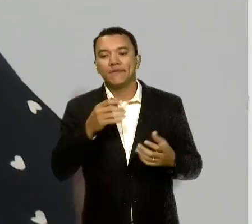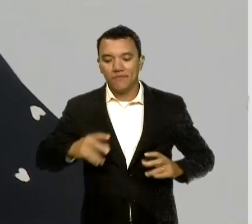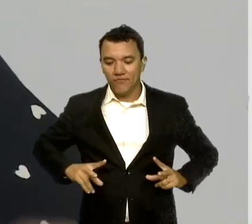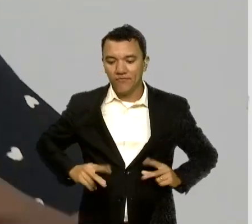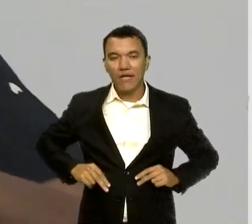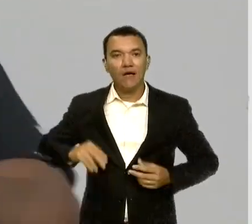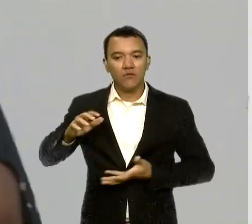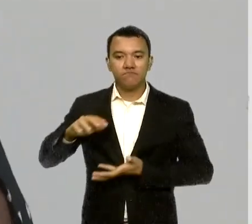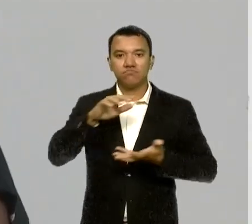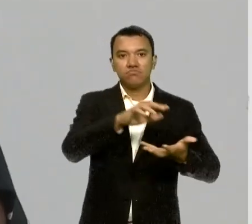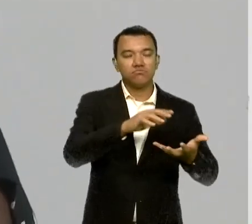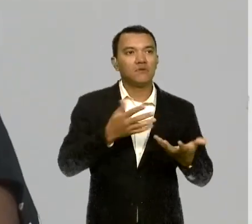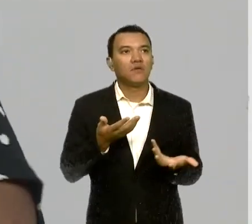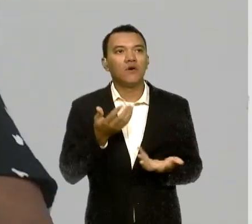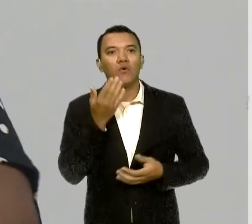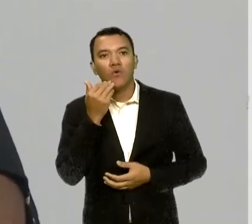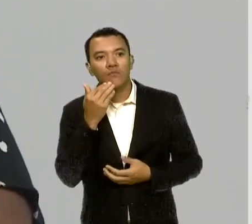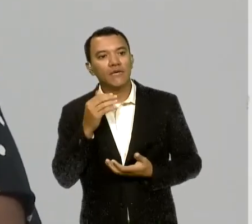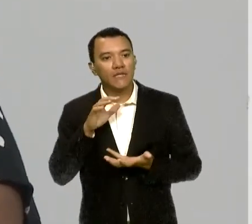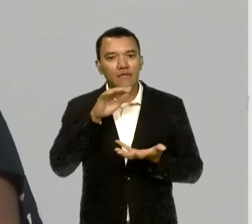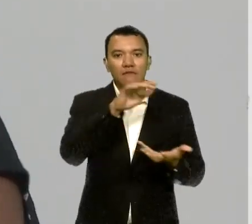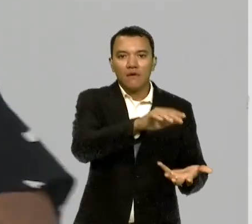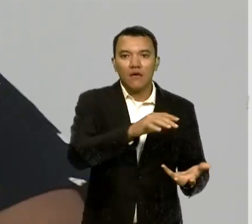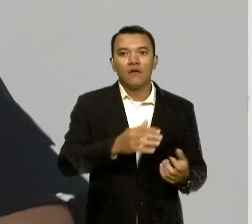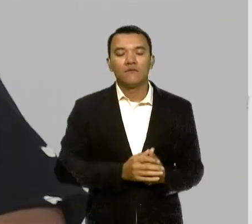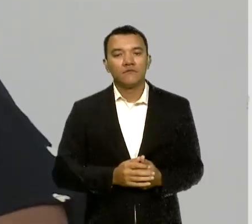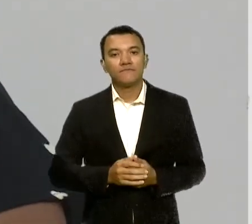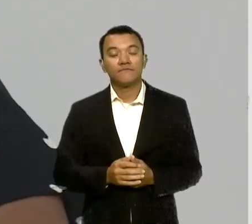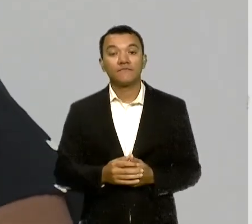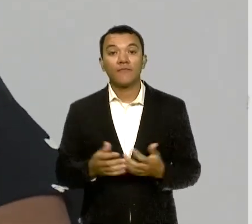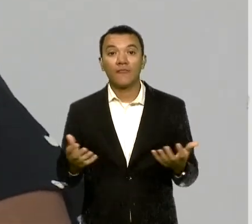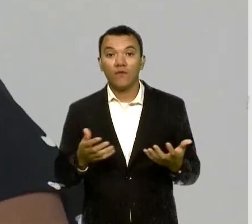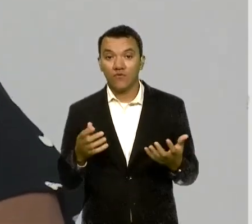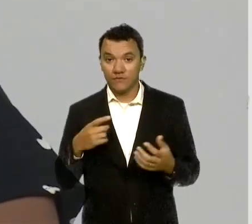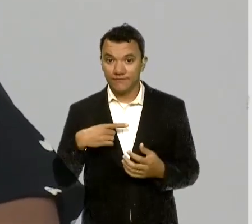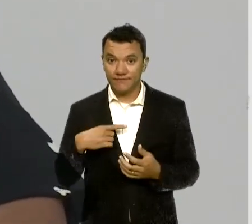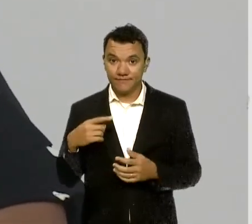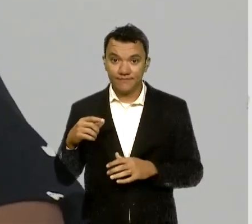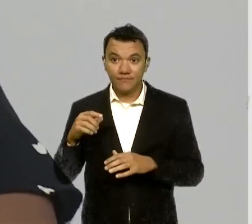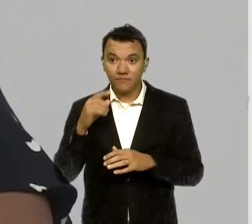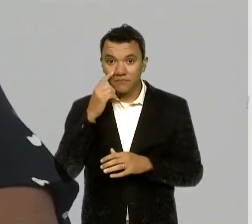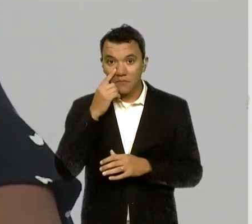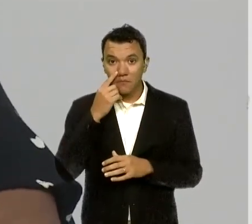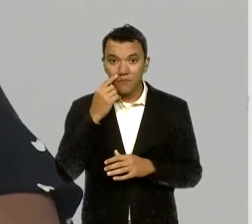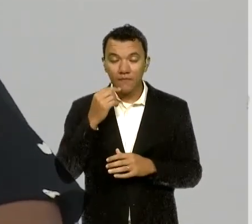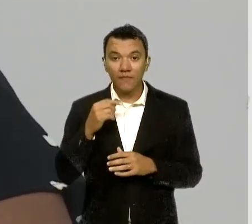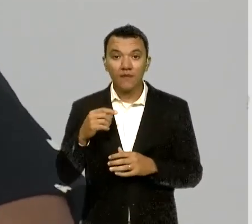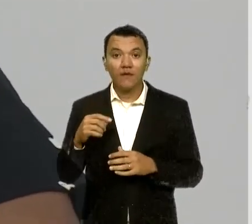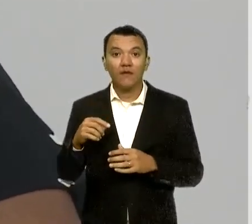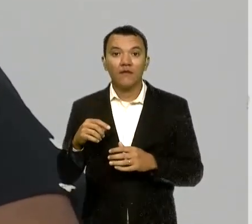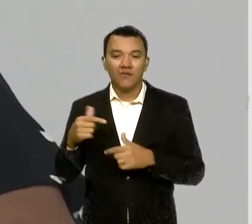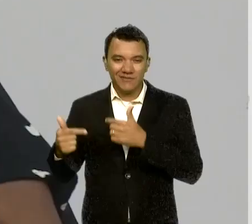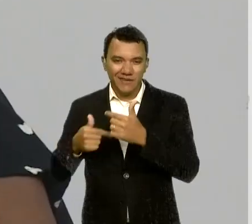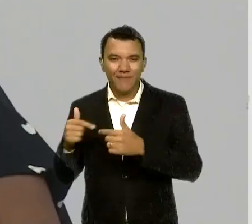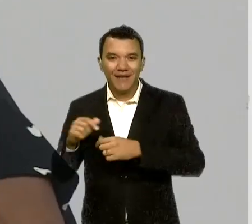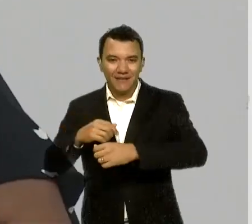um alimento, uma coisa, porque hoje, como nós não estamos trabalhando agora na área da comida, mas o nosso trabalho não para.